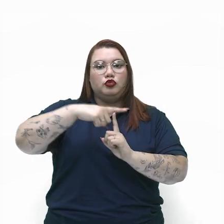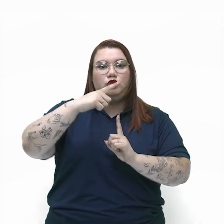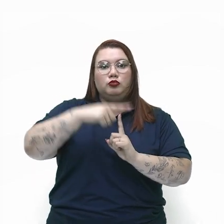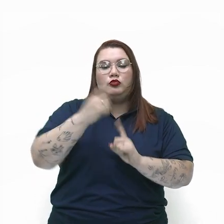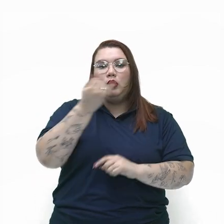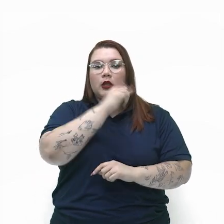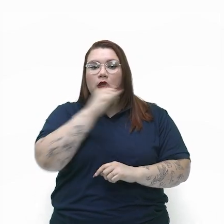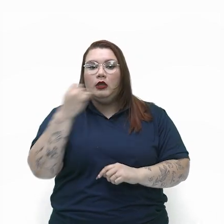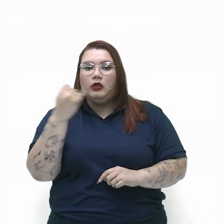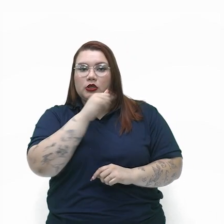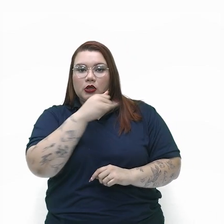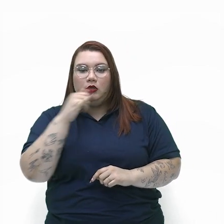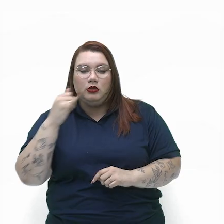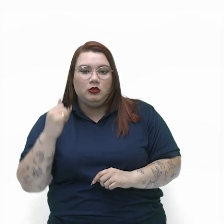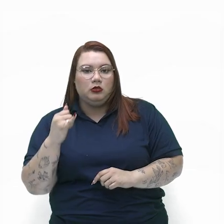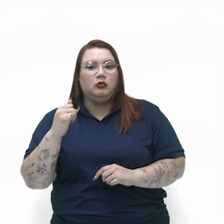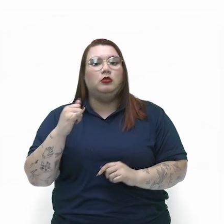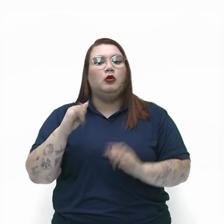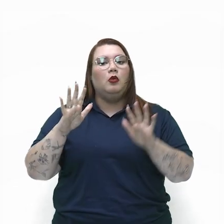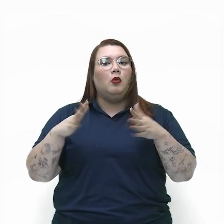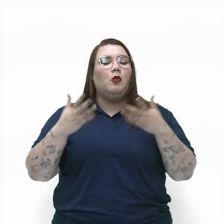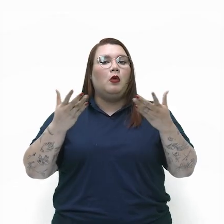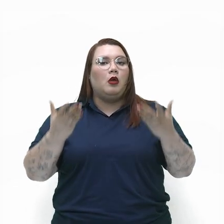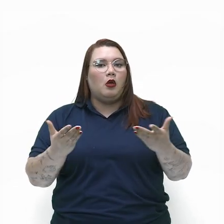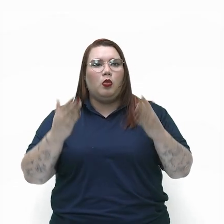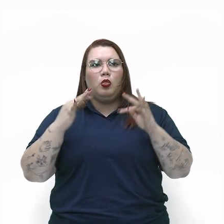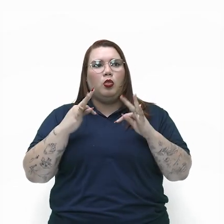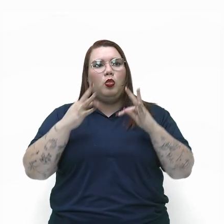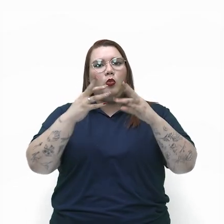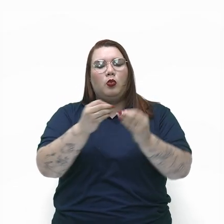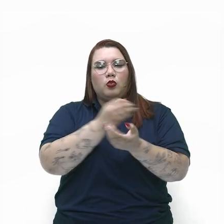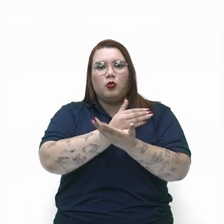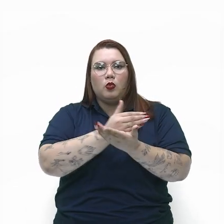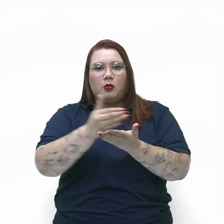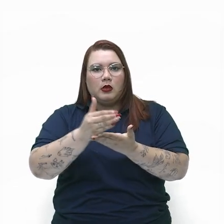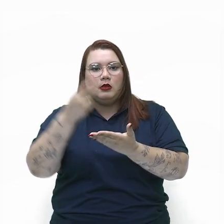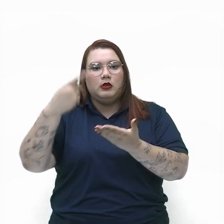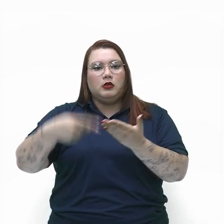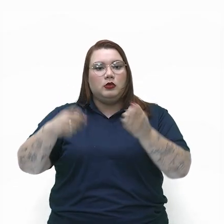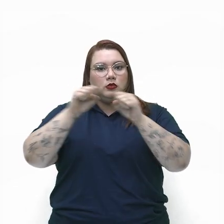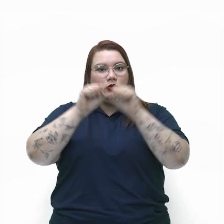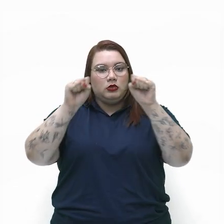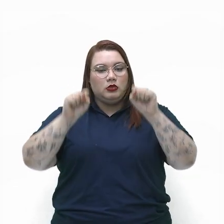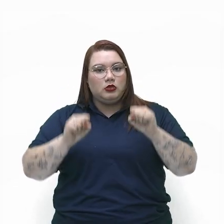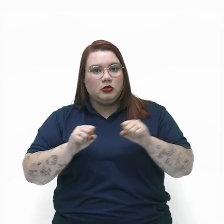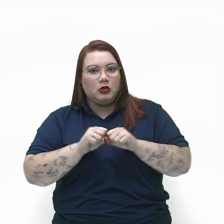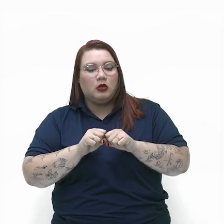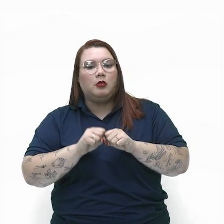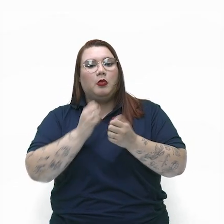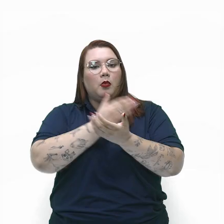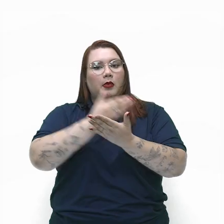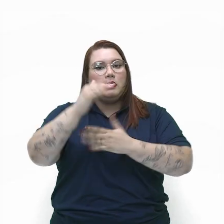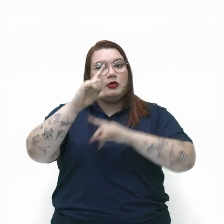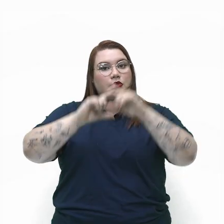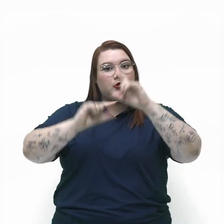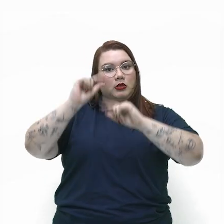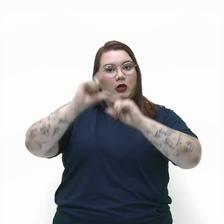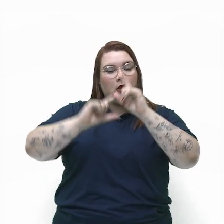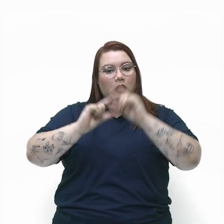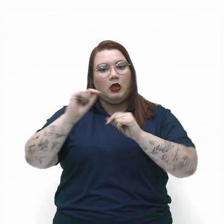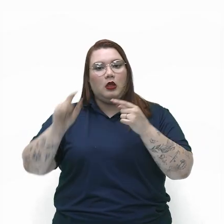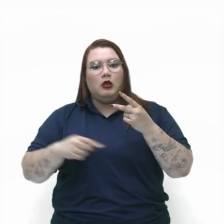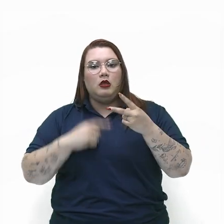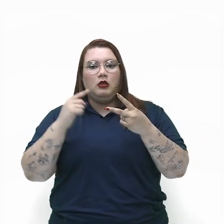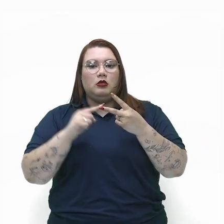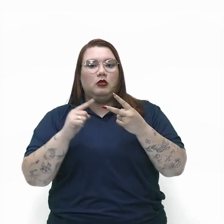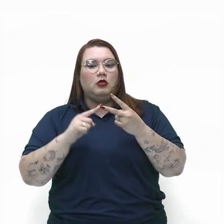fonte de energia, né? A fonte de energia de tudo que começa aqui no nosso sistema começa com uma estrela, né? Tem que